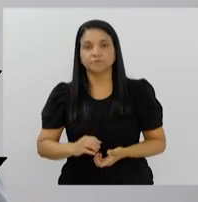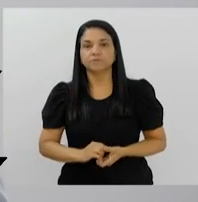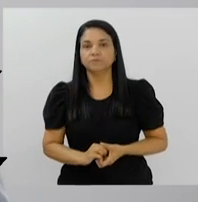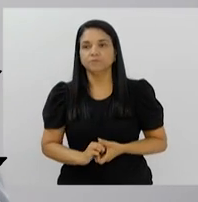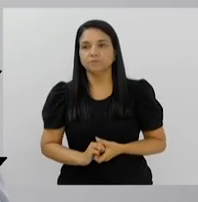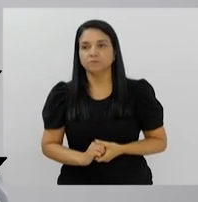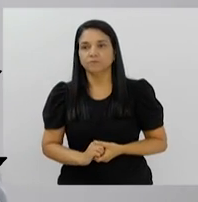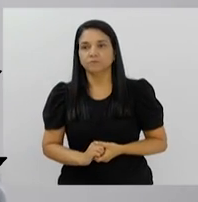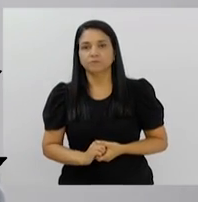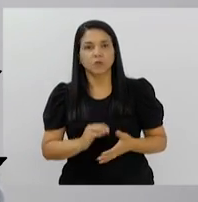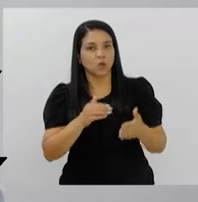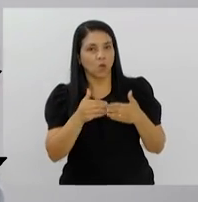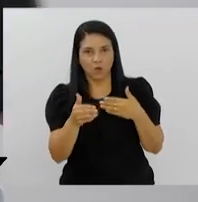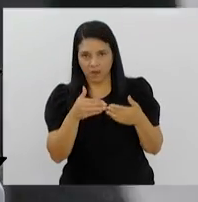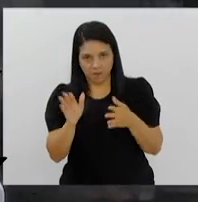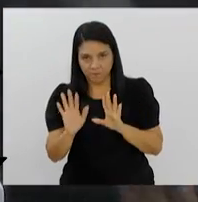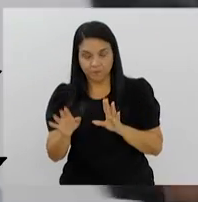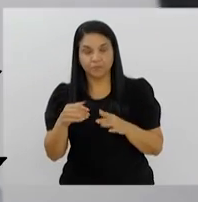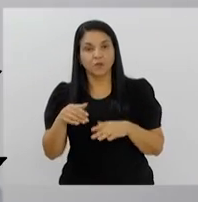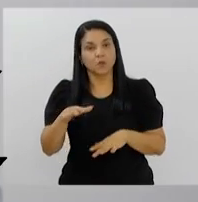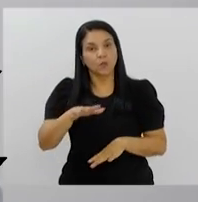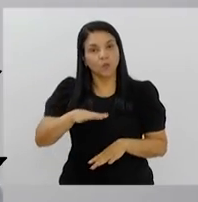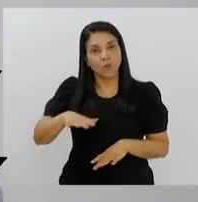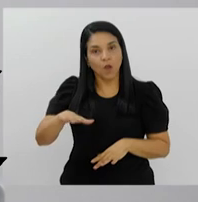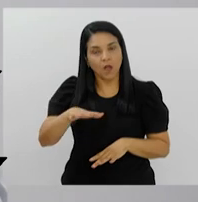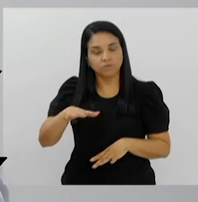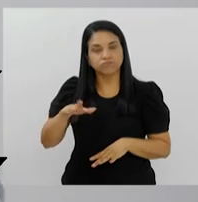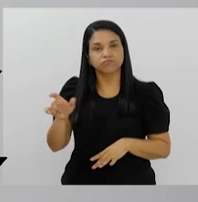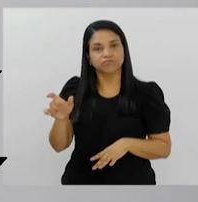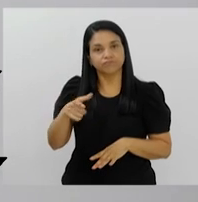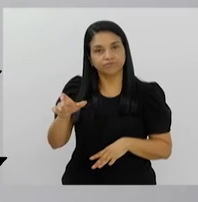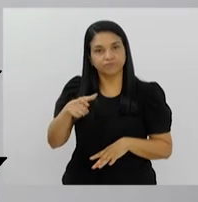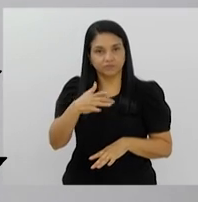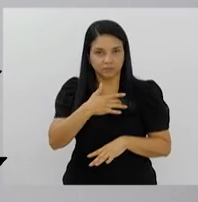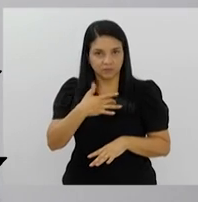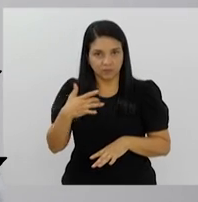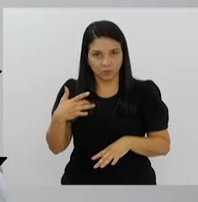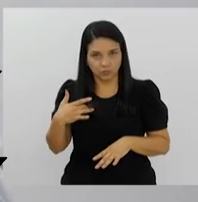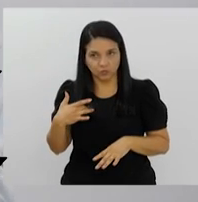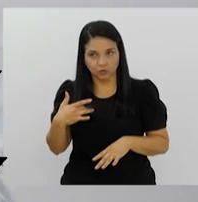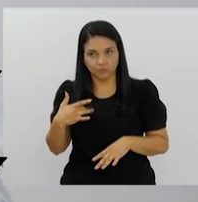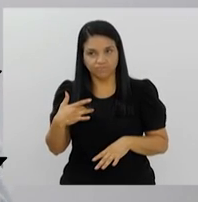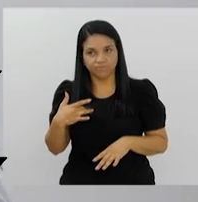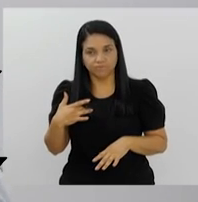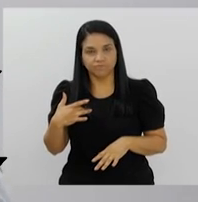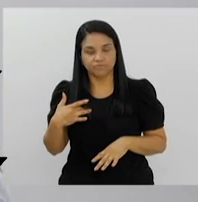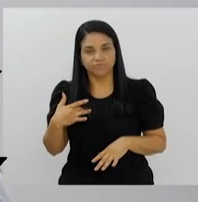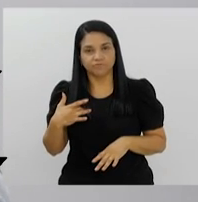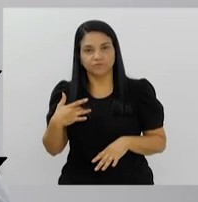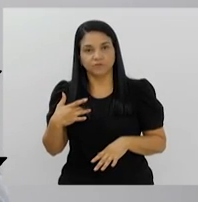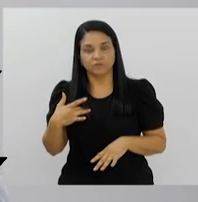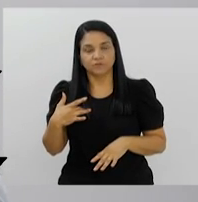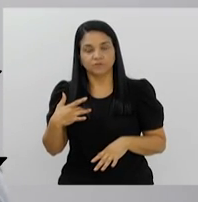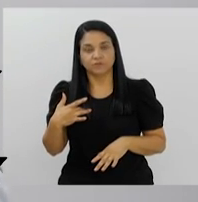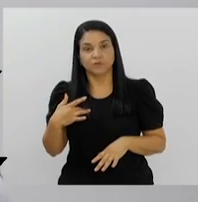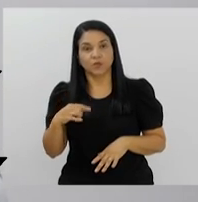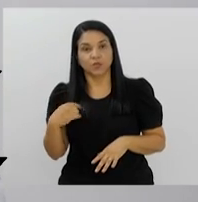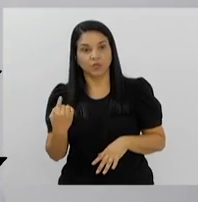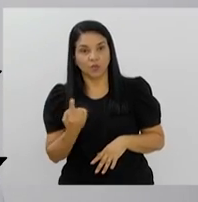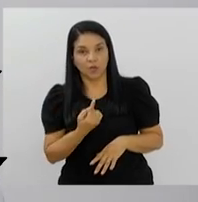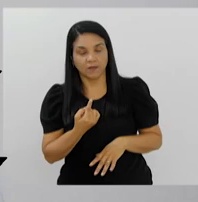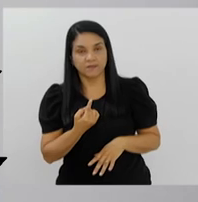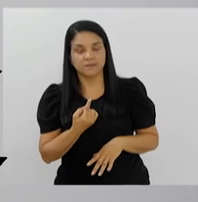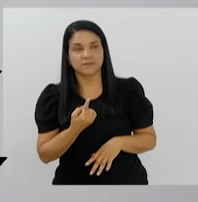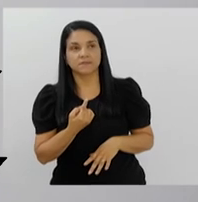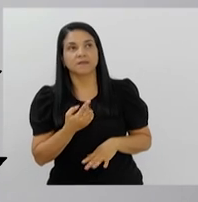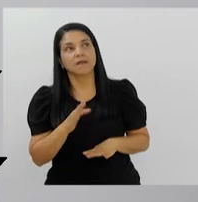né no âmbito dos planos de saúde a gente eu trouxe